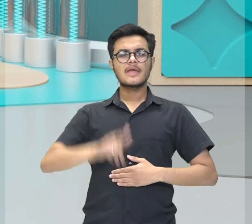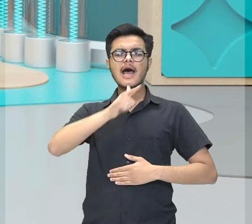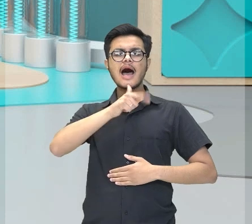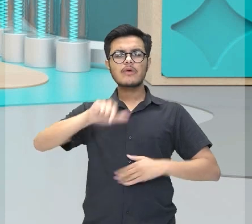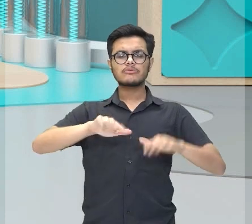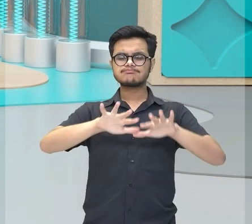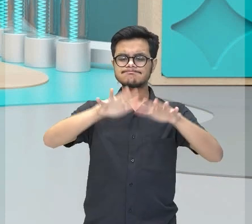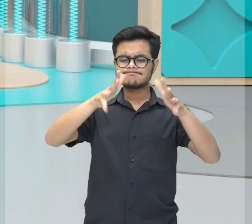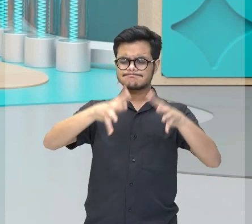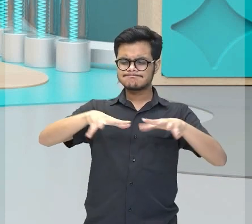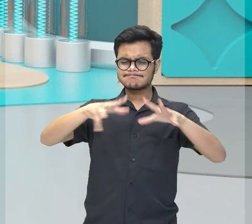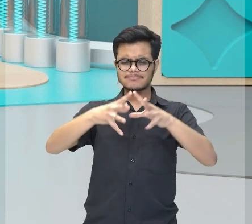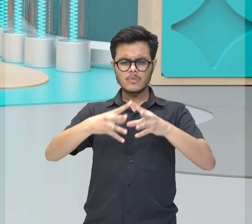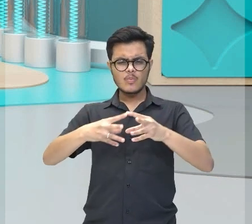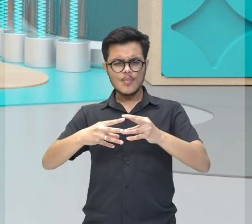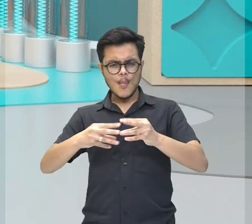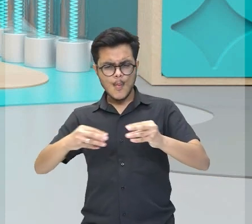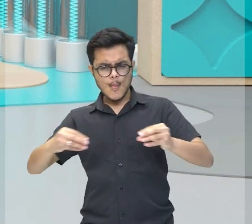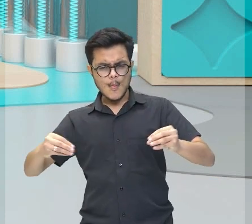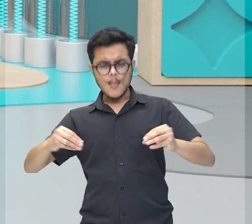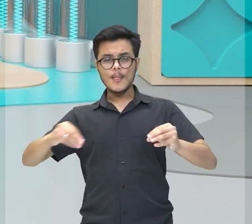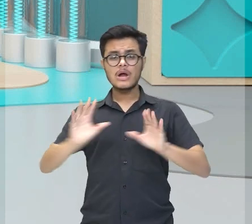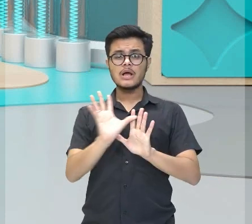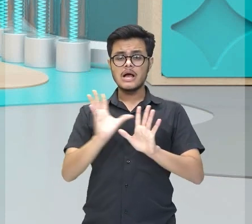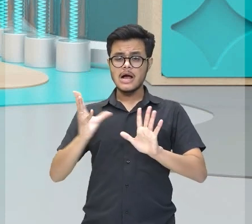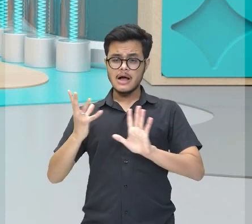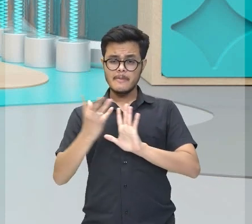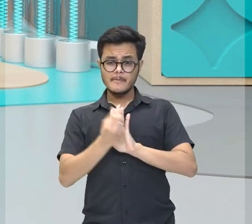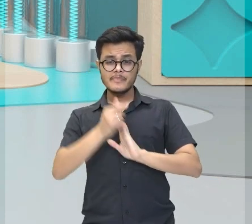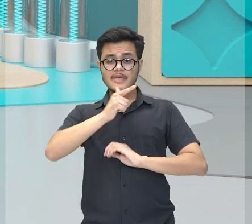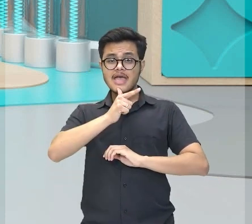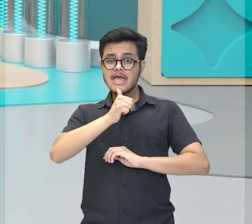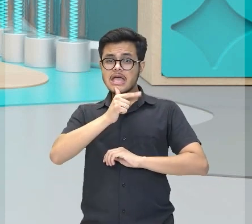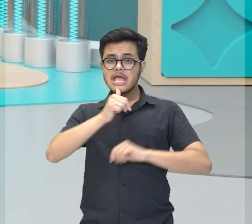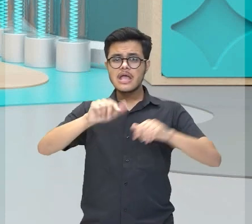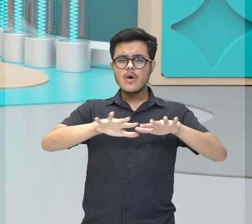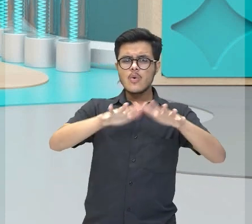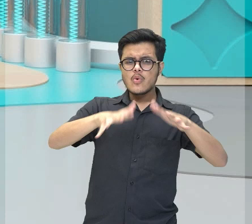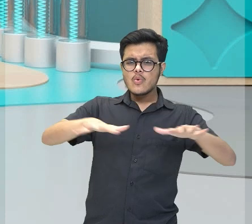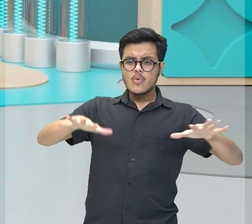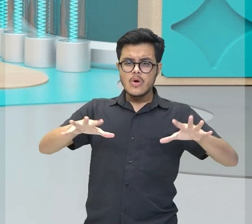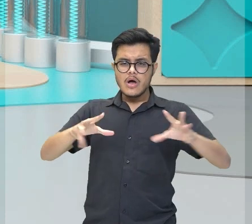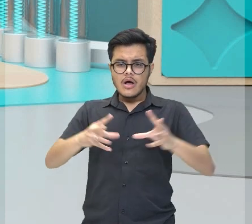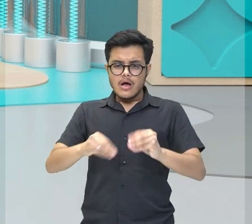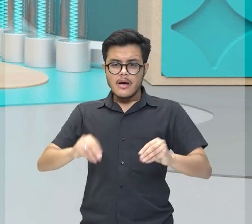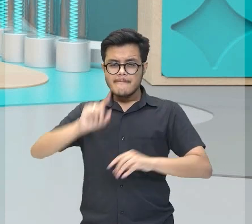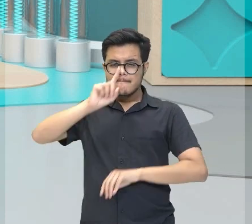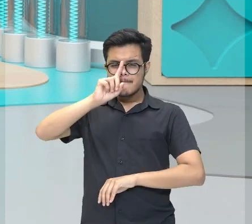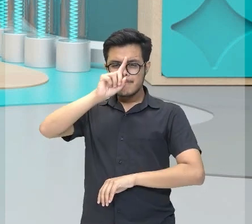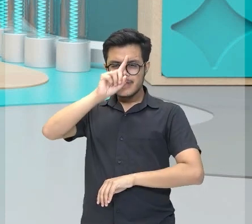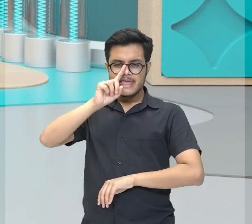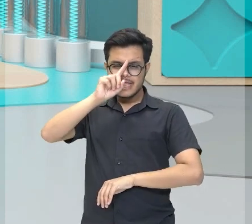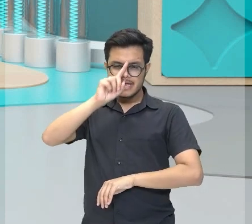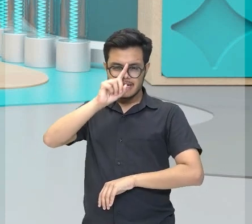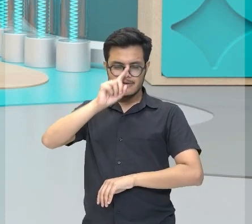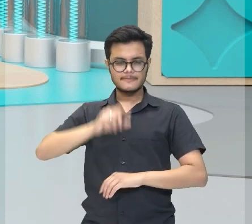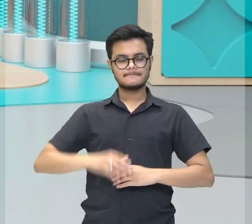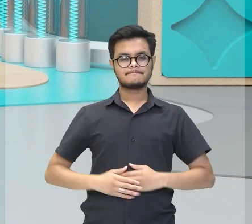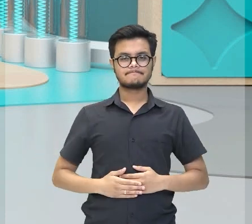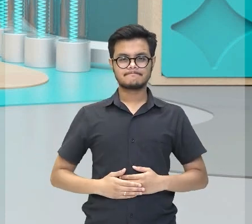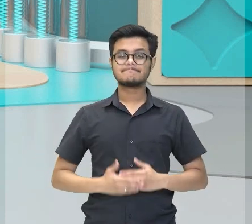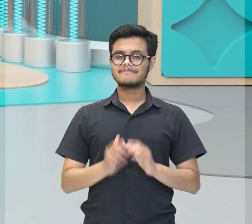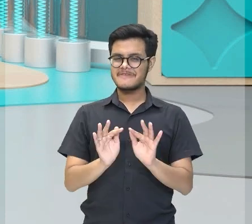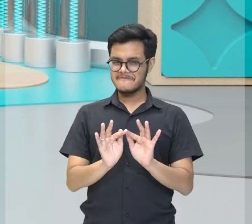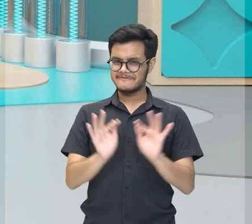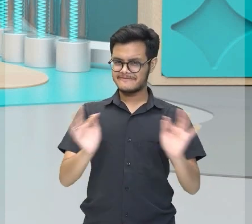amazônica, rios da região atingem cota emergencial. Então, temos aqui a